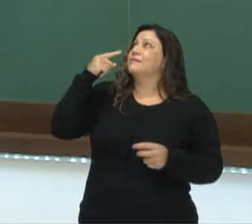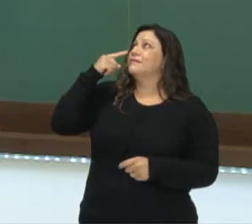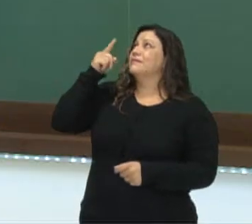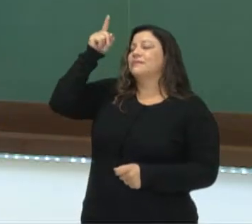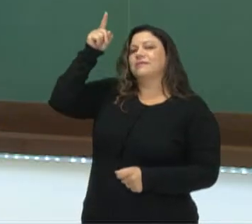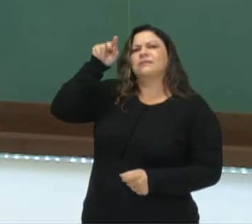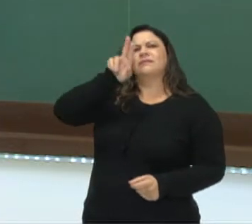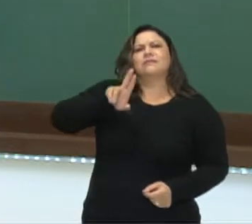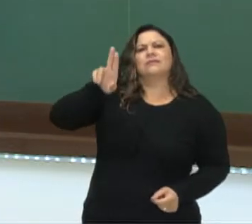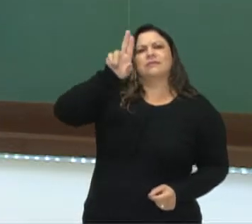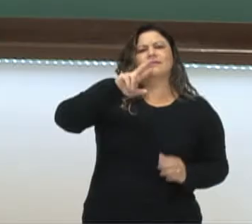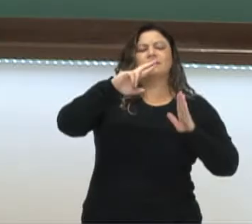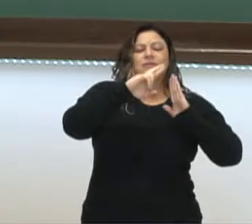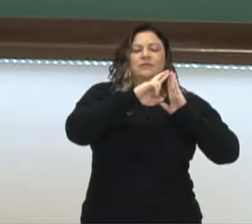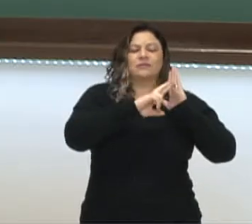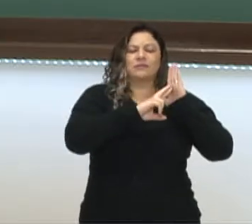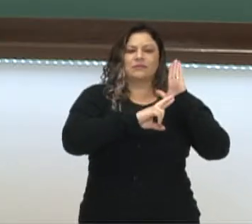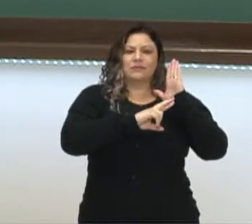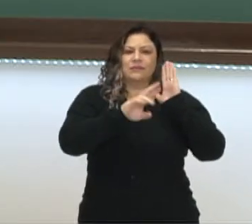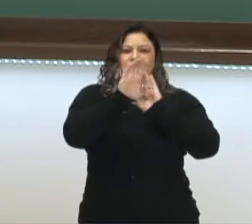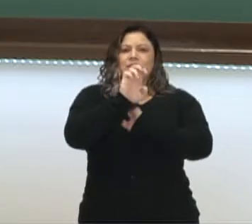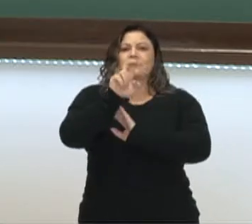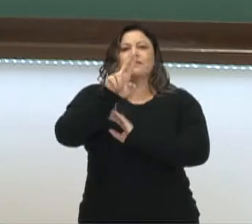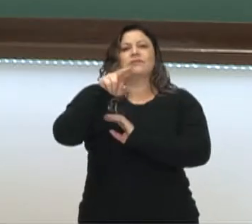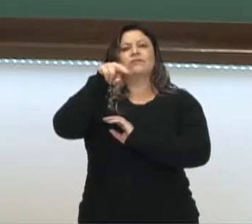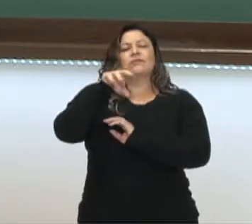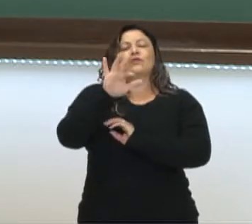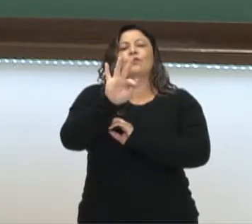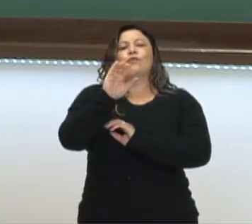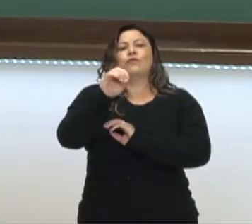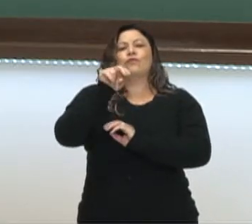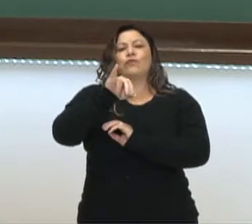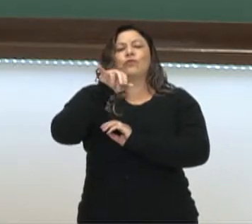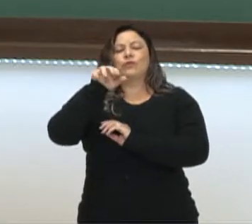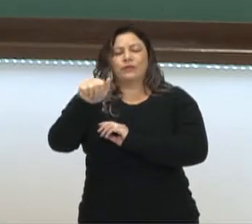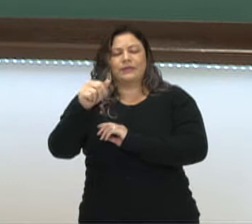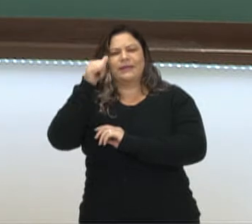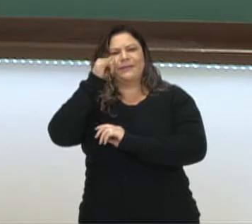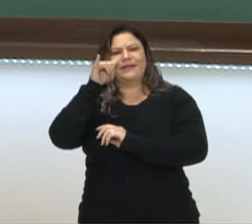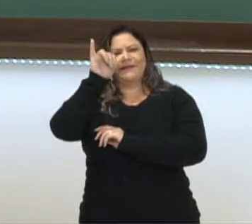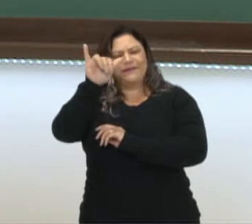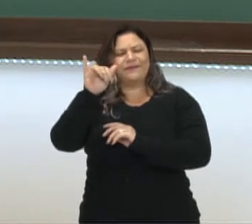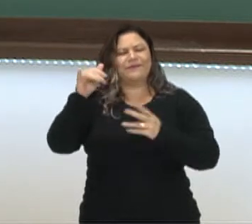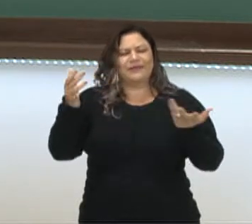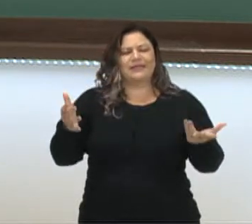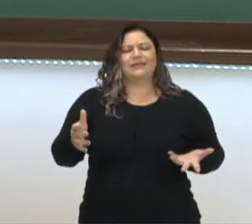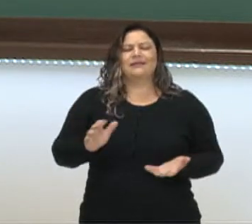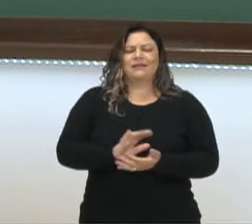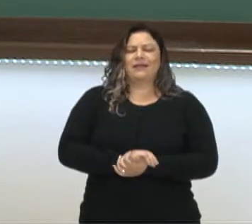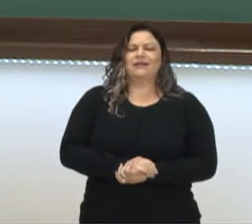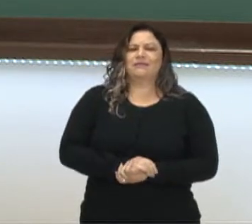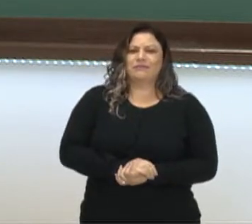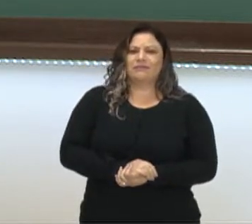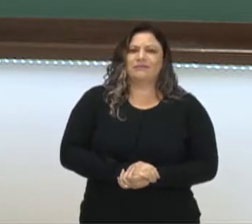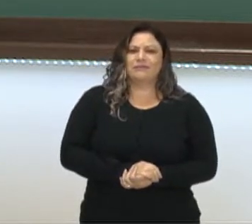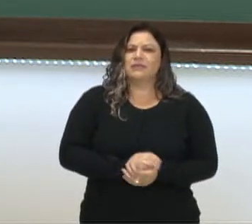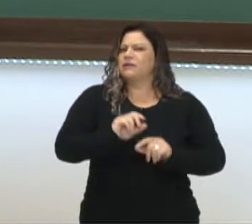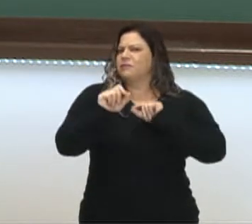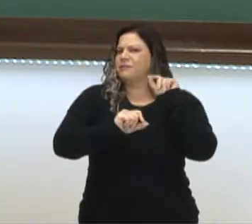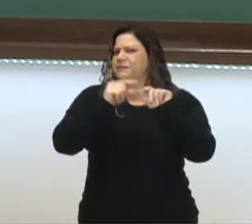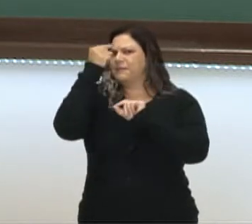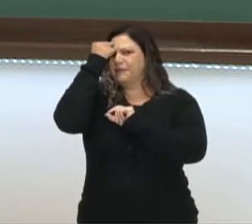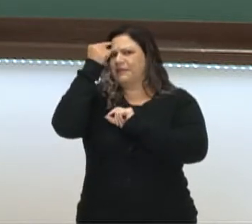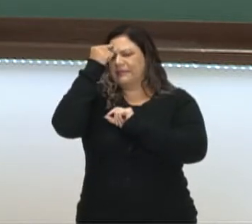seja, utilizamos a regra de eufonia aqui justamente para evitar esse efeito sonoro desagradável. Imagine